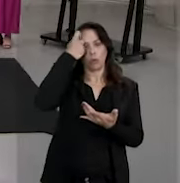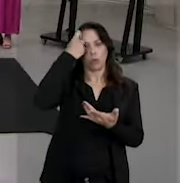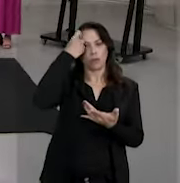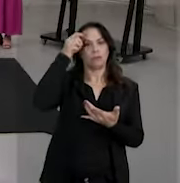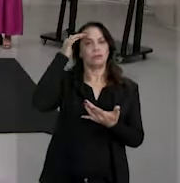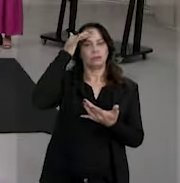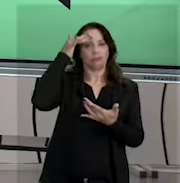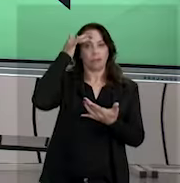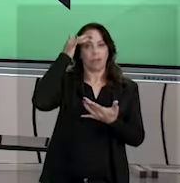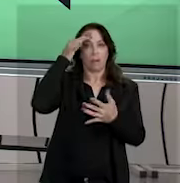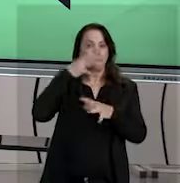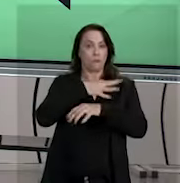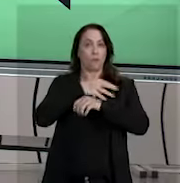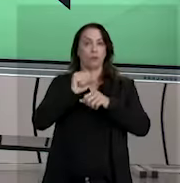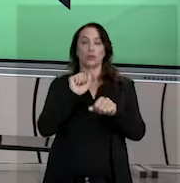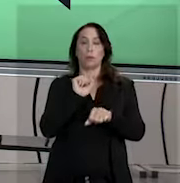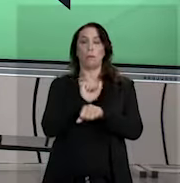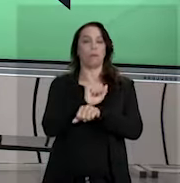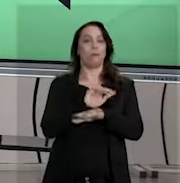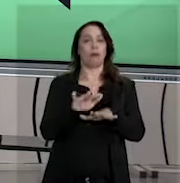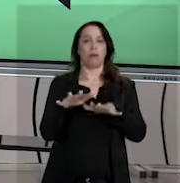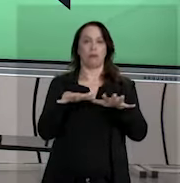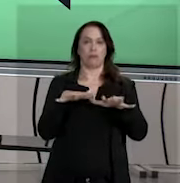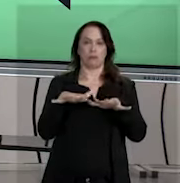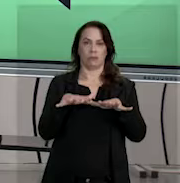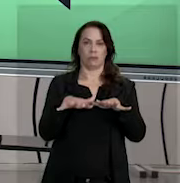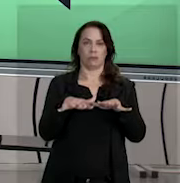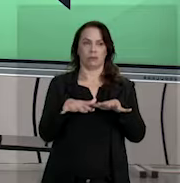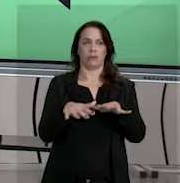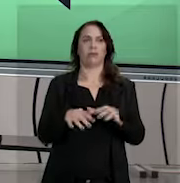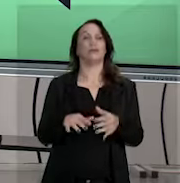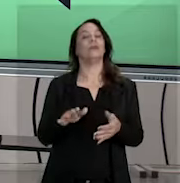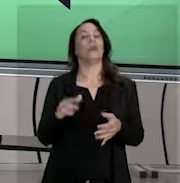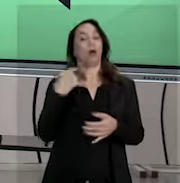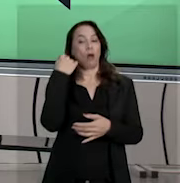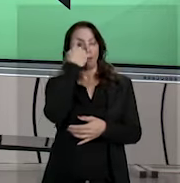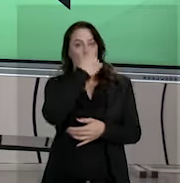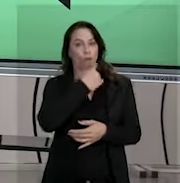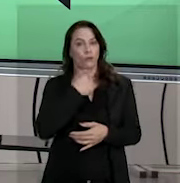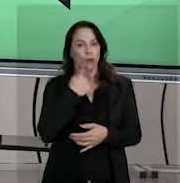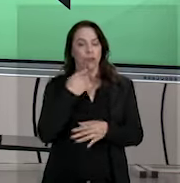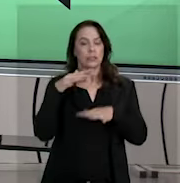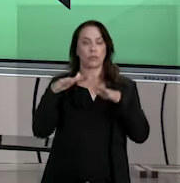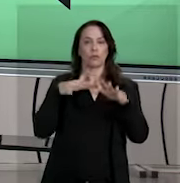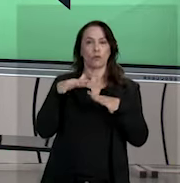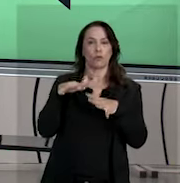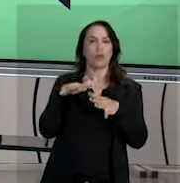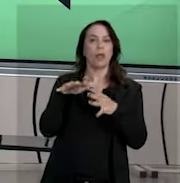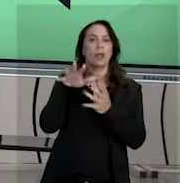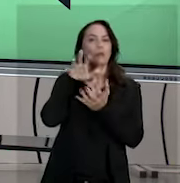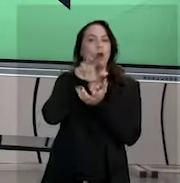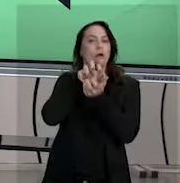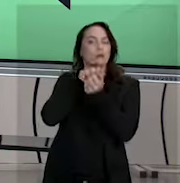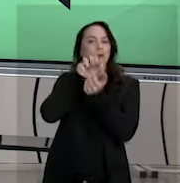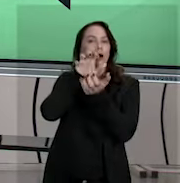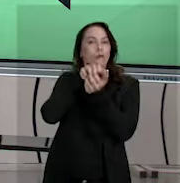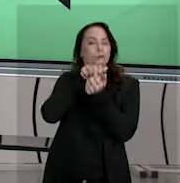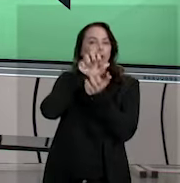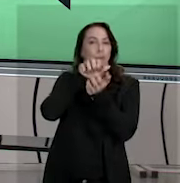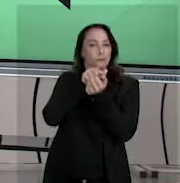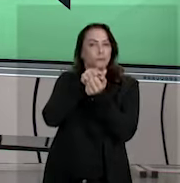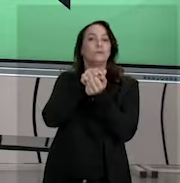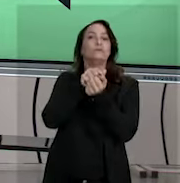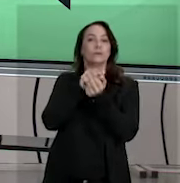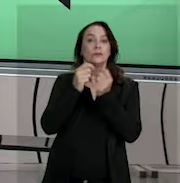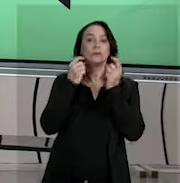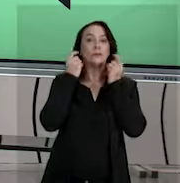tem músculos na face que vão movimentar nosso maxilar para falar, para mastigar, por exemplo. A gente tem muito